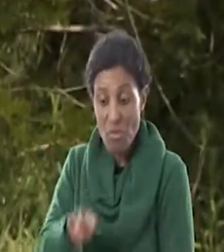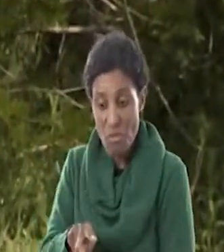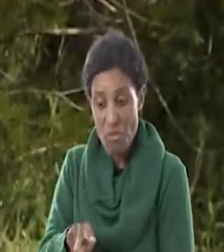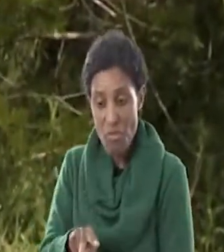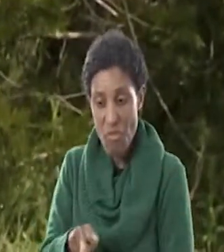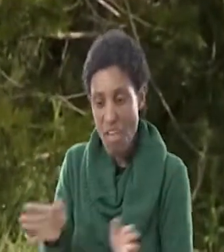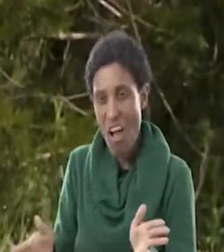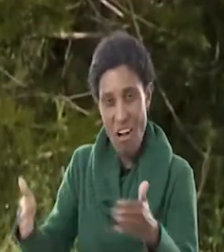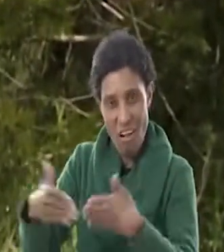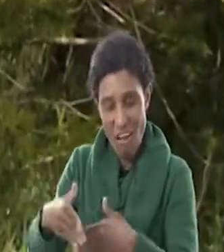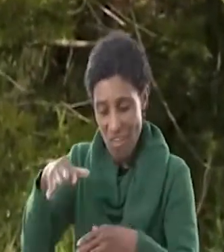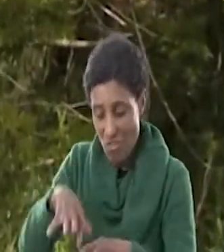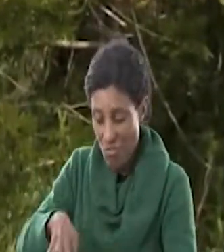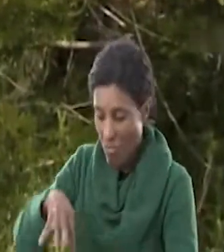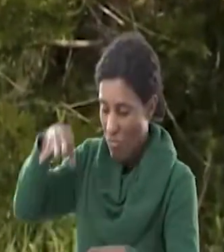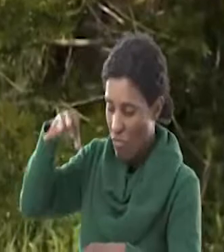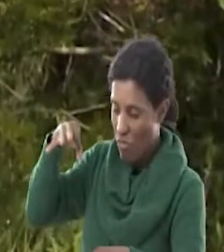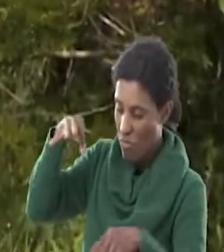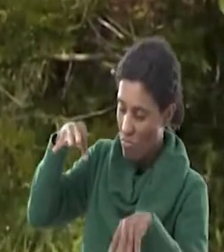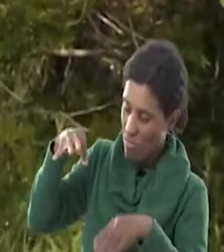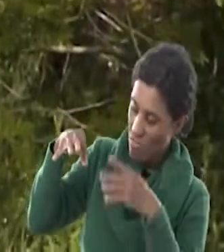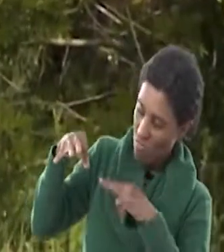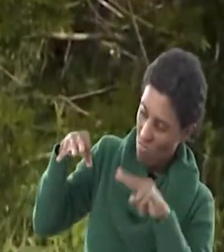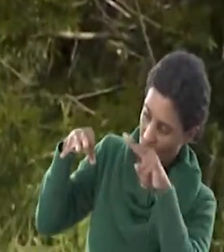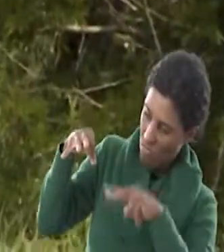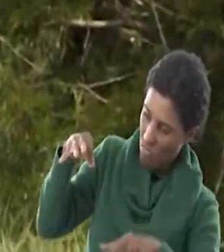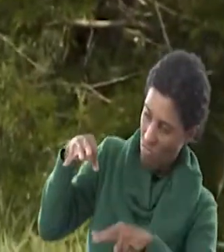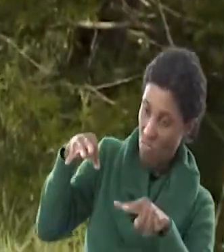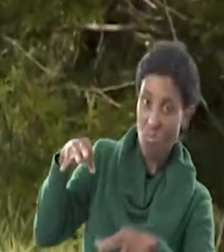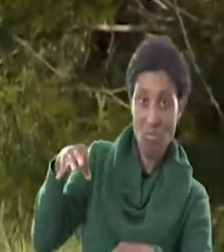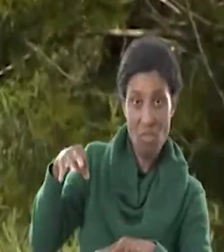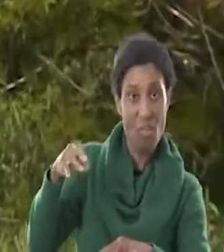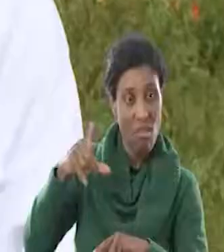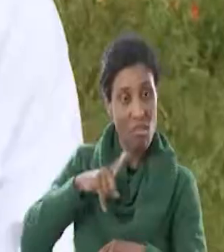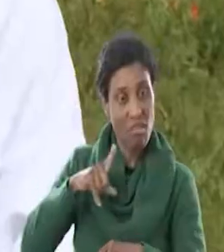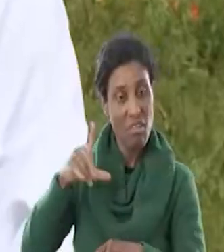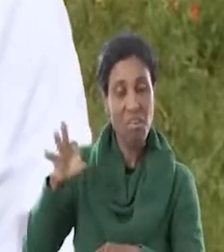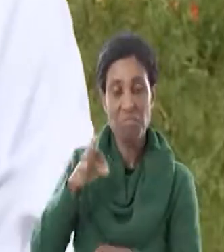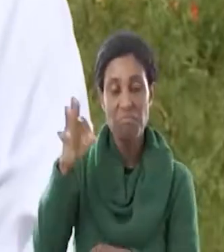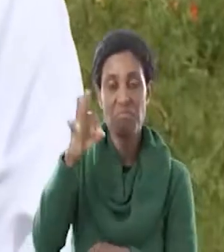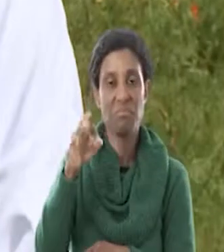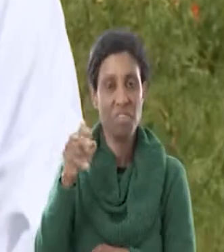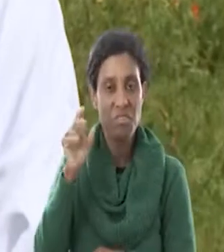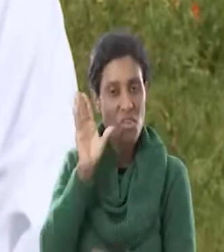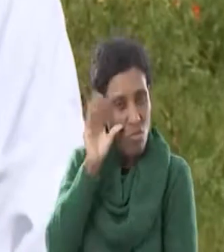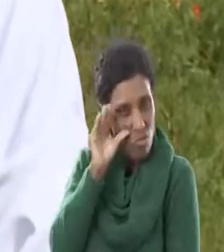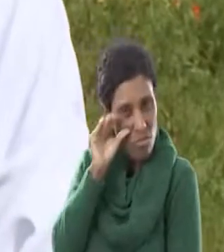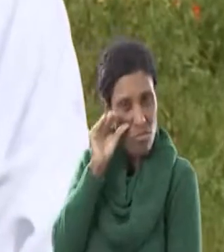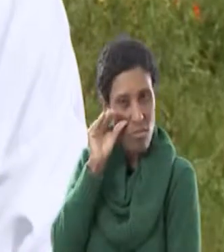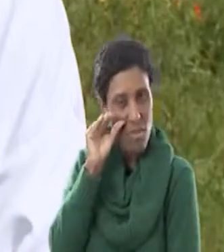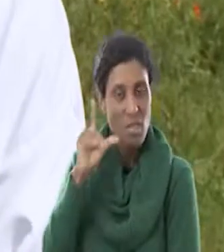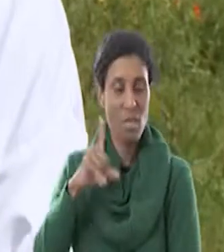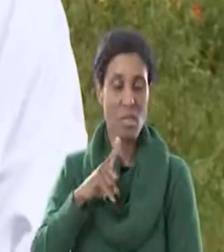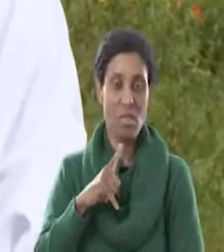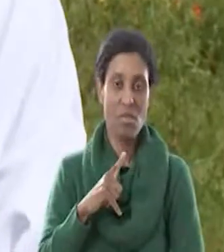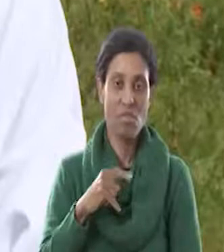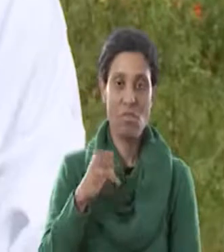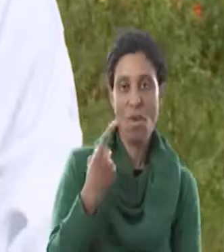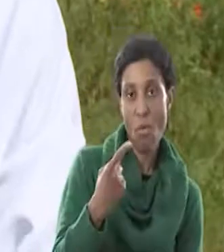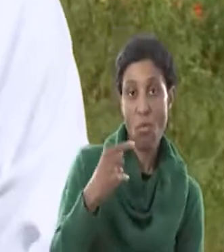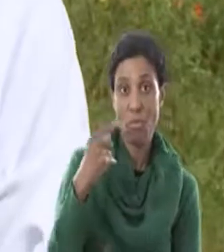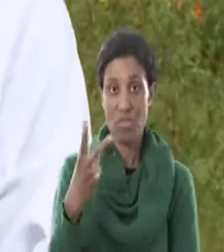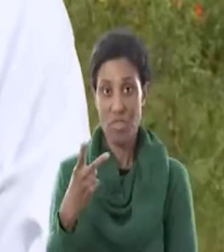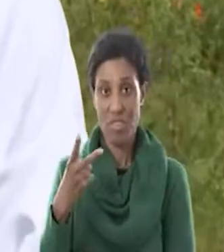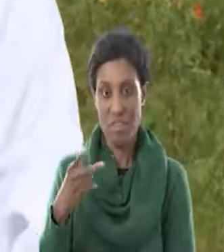abre uma caixa, dá uma observada, já sabe que está na época da colheita, né? Tem bastante flor, bastante néctar. Então a pessoa vai lá e vai analisando. No momento que tiver